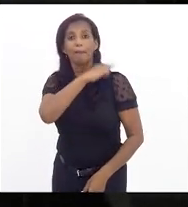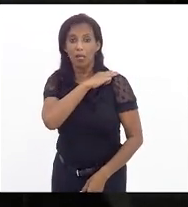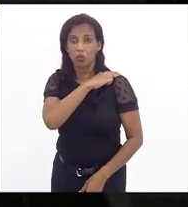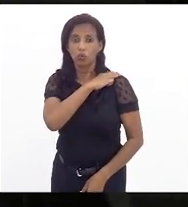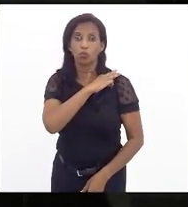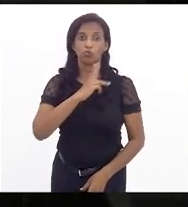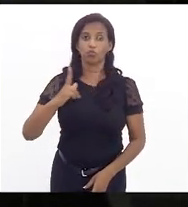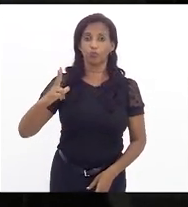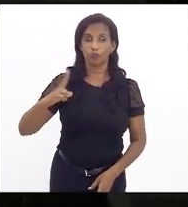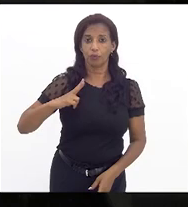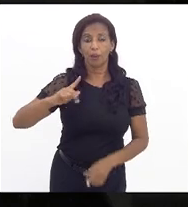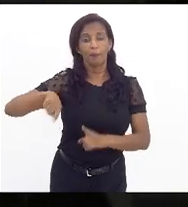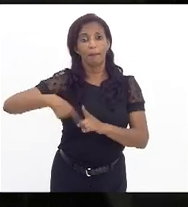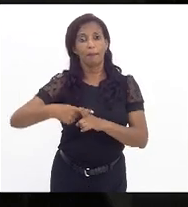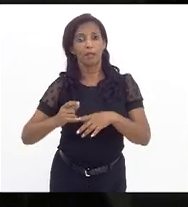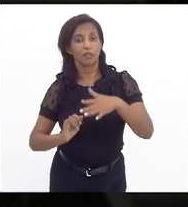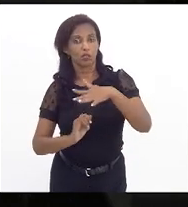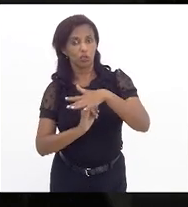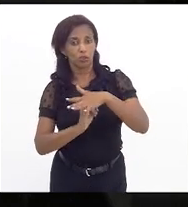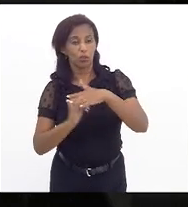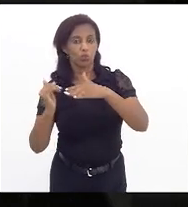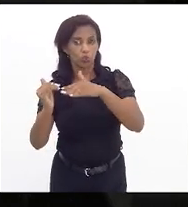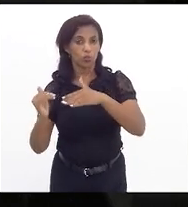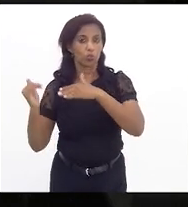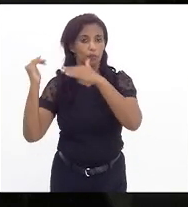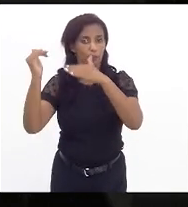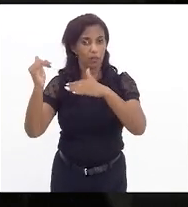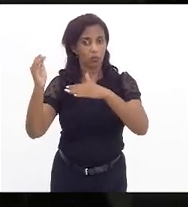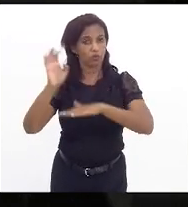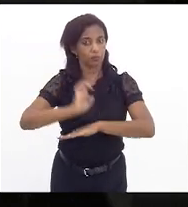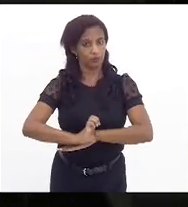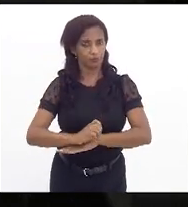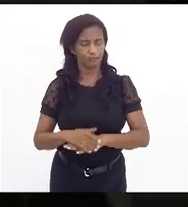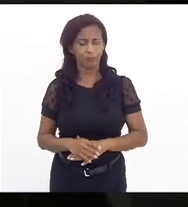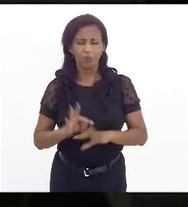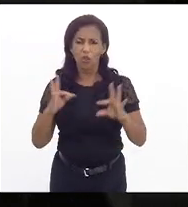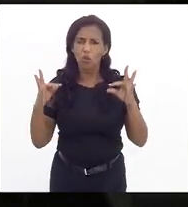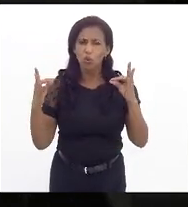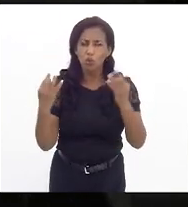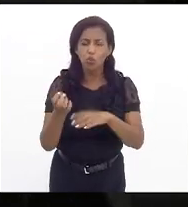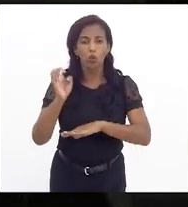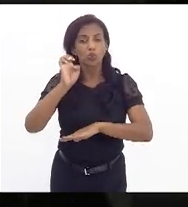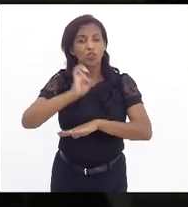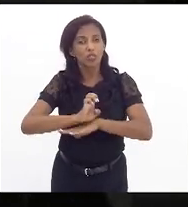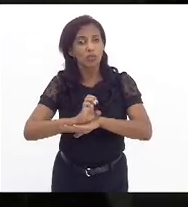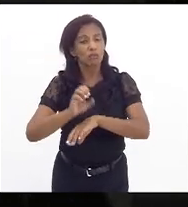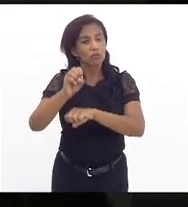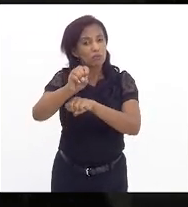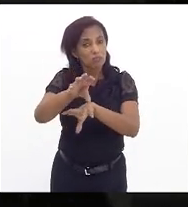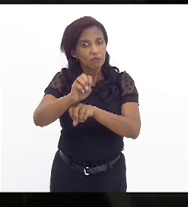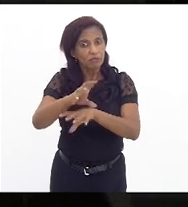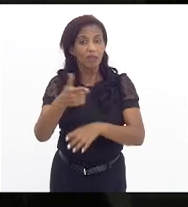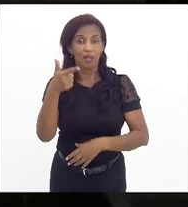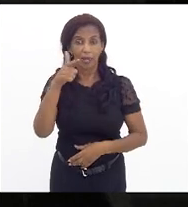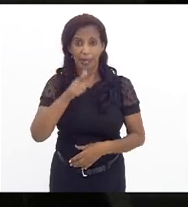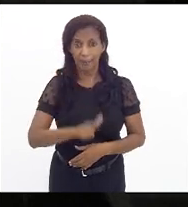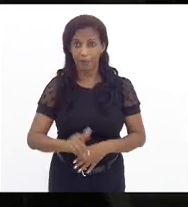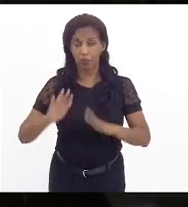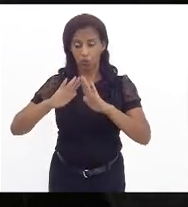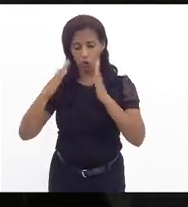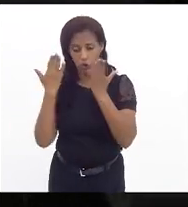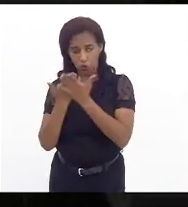privado, além das instituições de ensino superior estaduais. Tudo isso é o sistema estadual de ensino, né? Repito, as